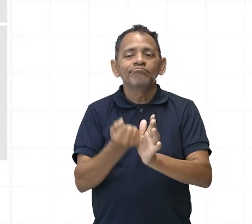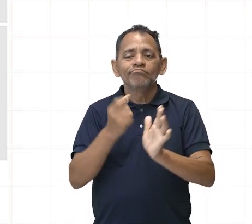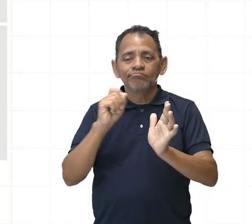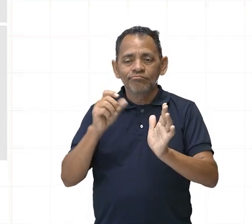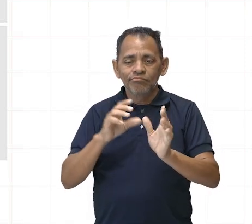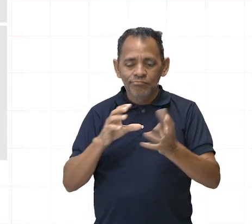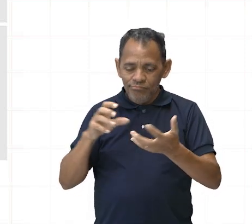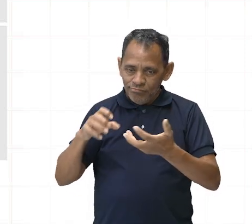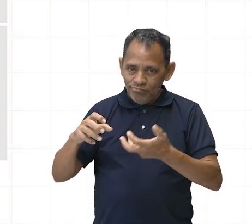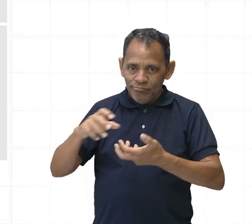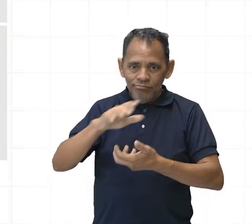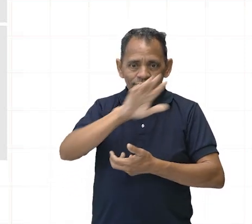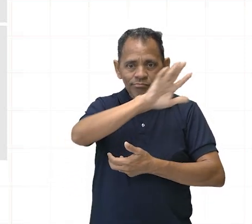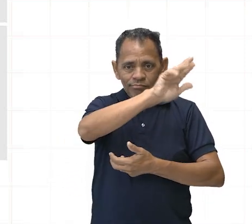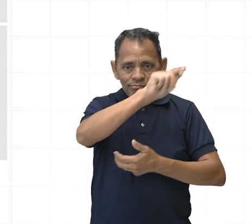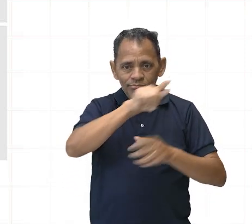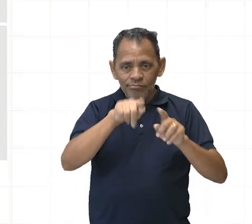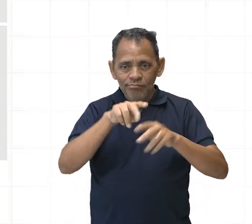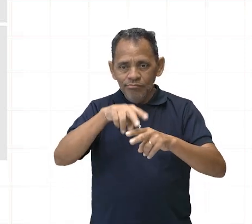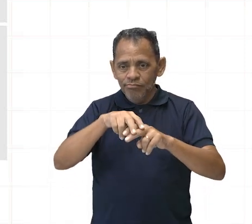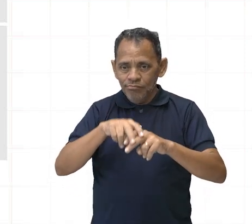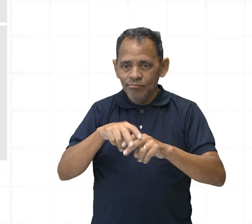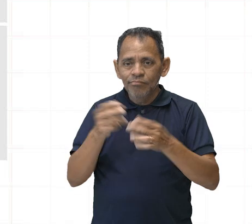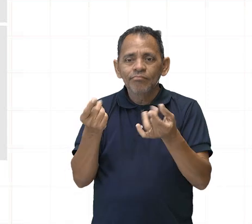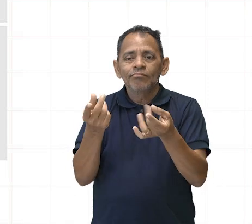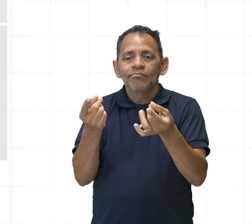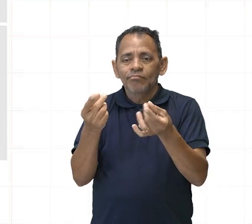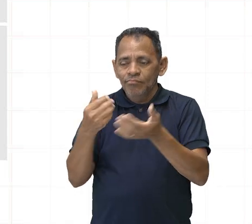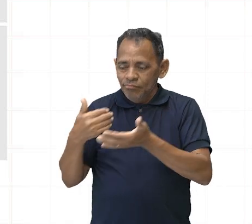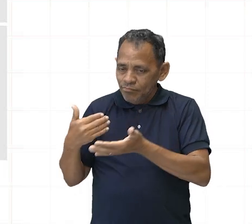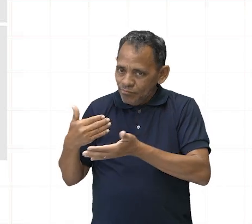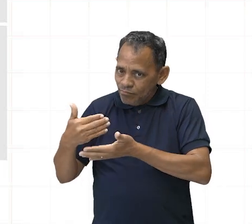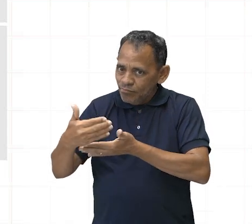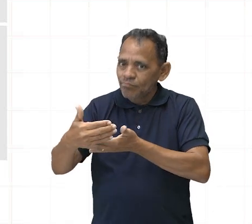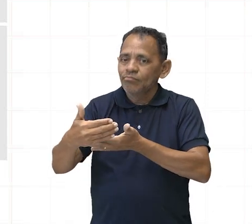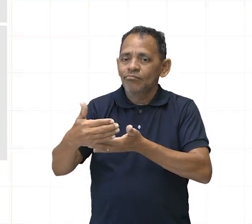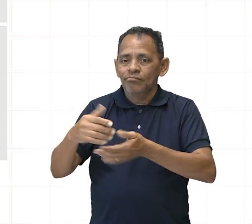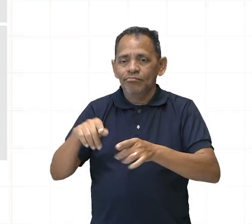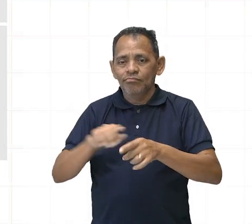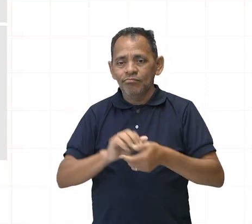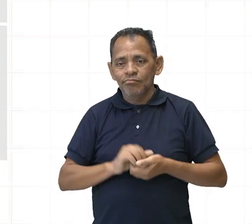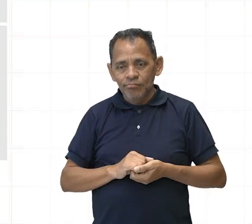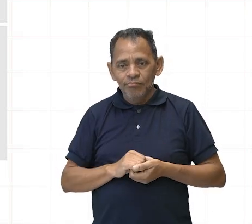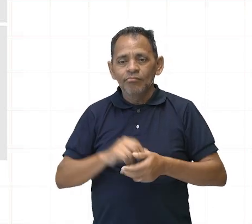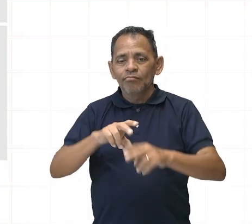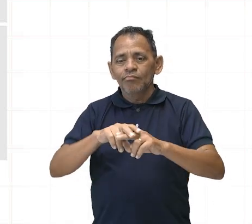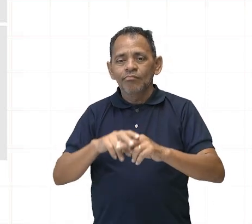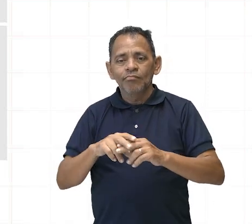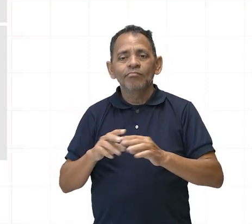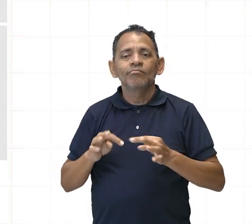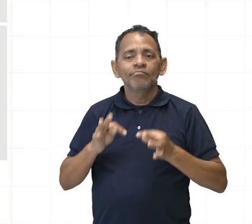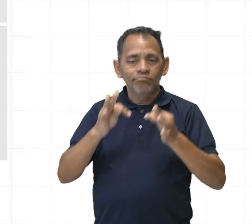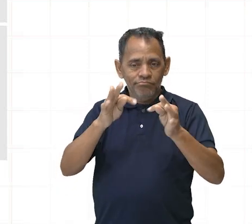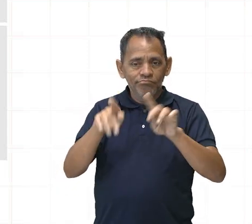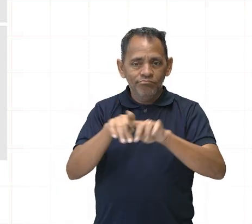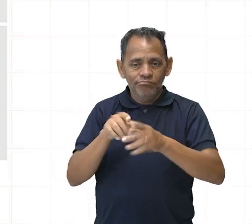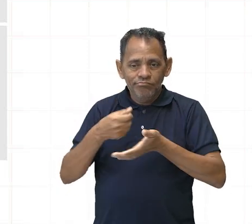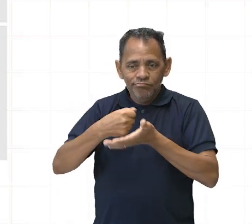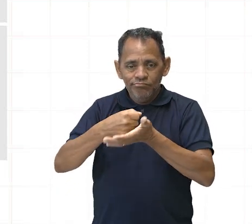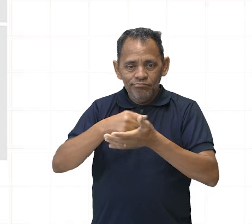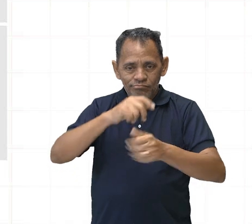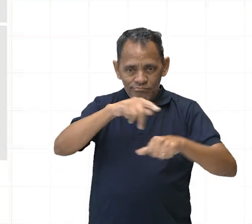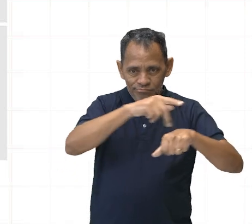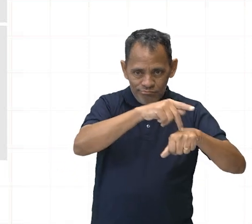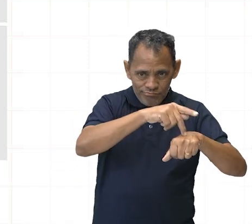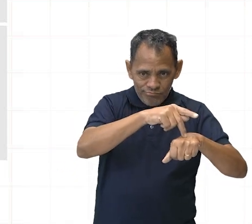continente asiático, né, por conta dos mercados emergentes, com a tecnologia que tem ajudado esses países